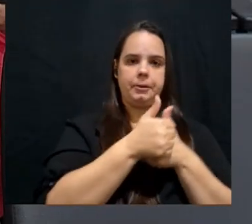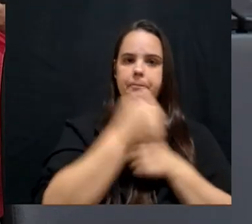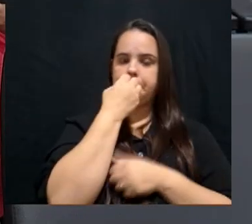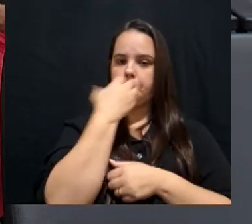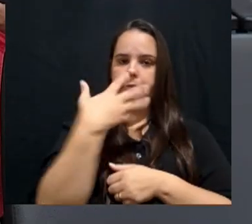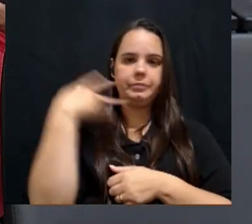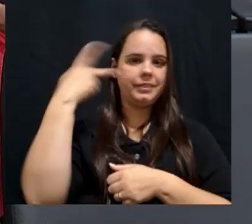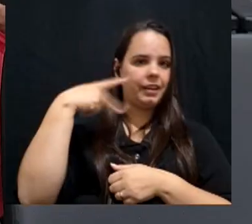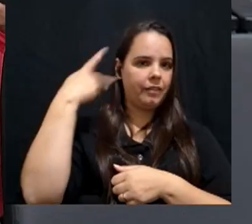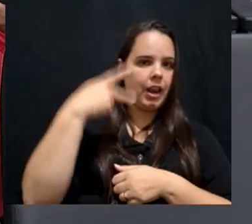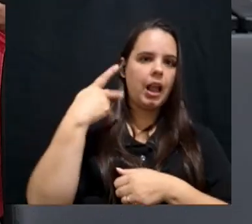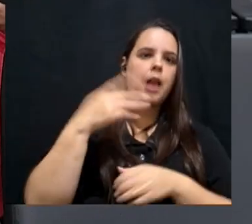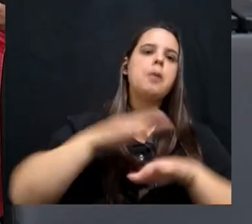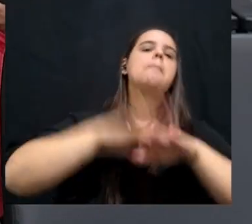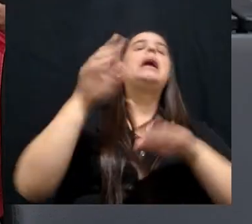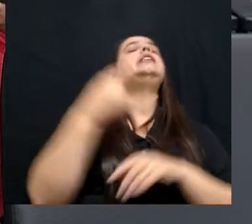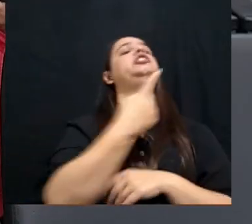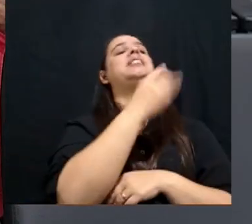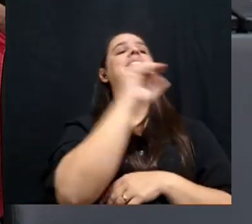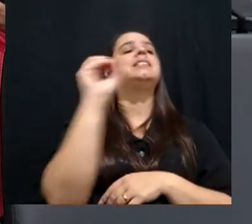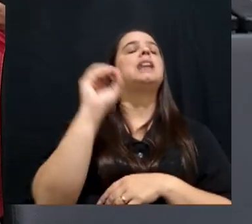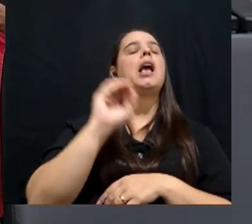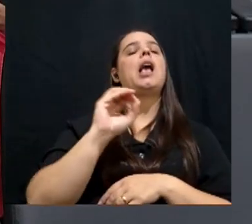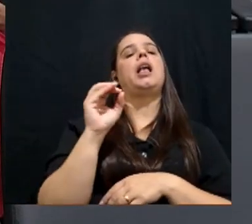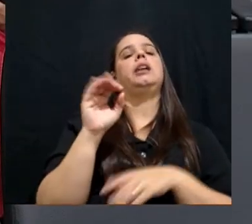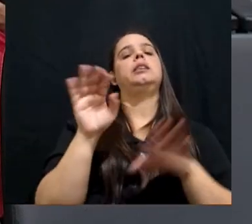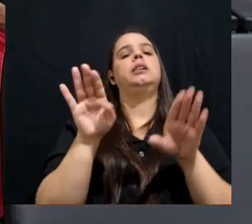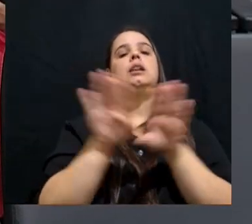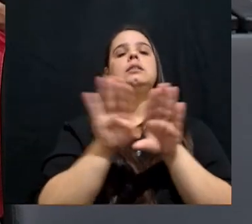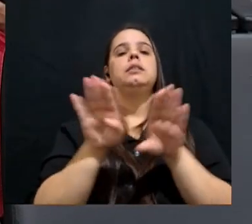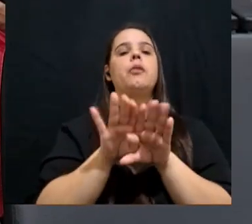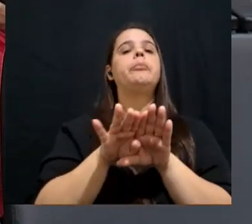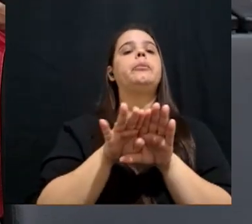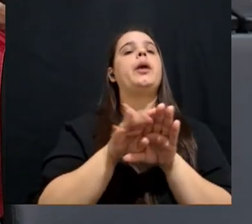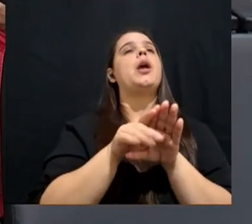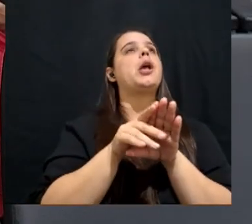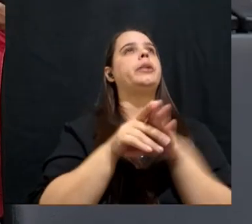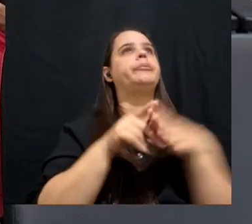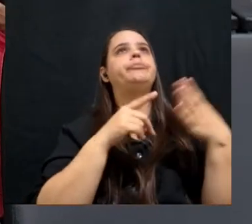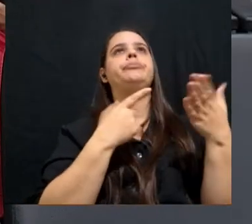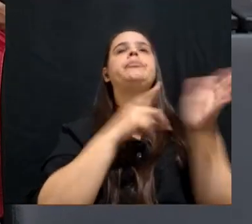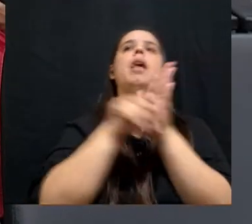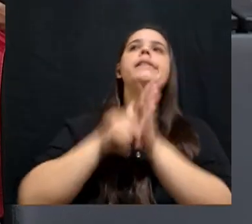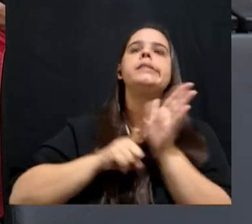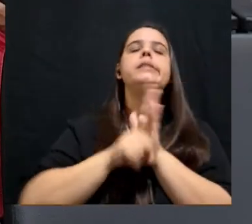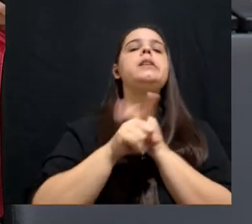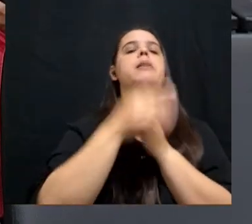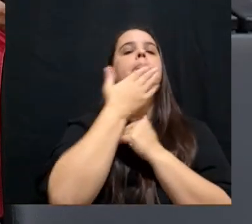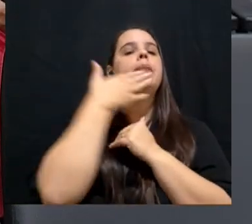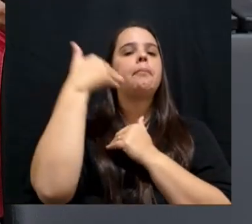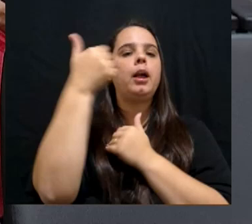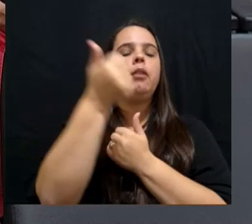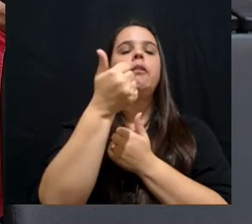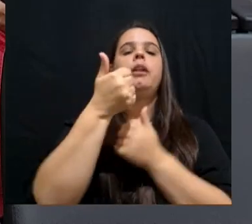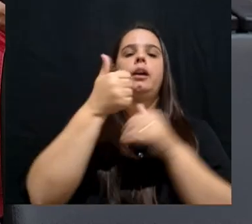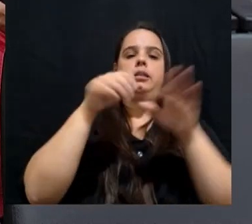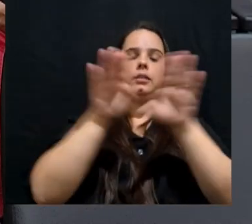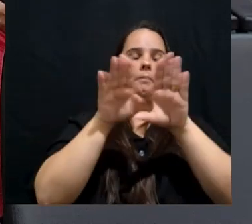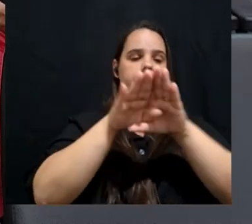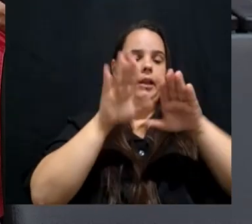100 indicações também, né, para melhorias, falando sobre também essa questão de infraestrutura nos bairros,